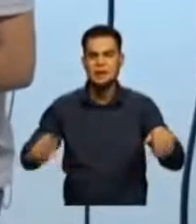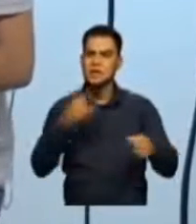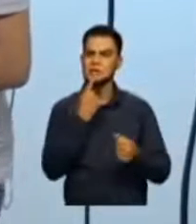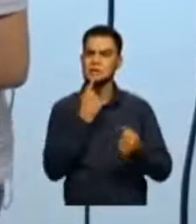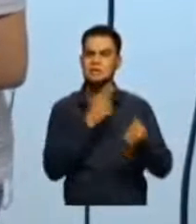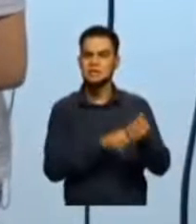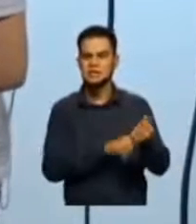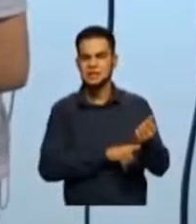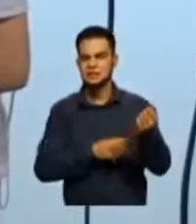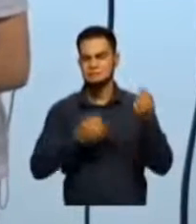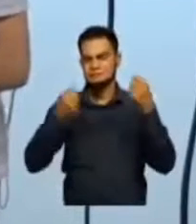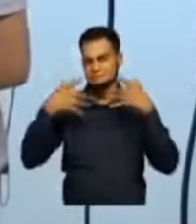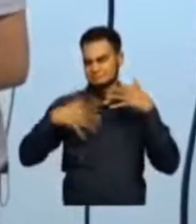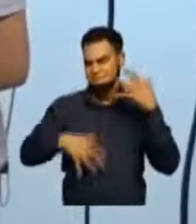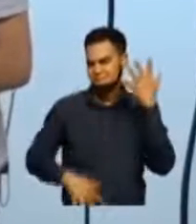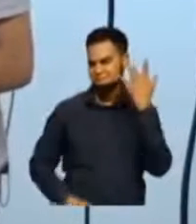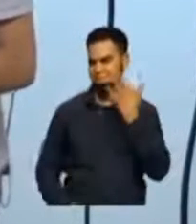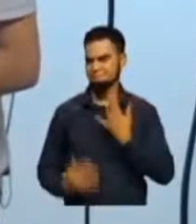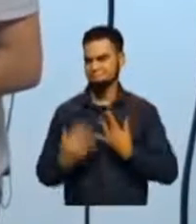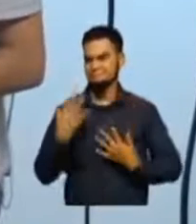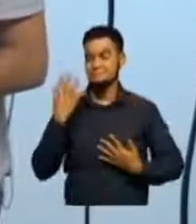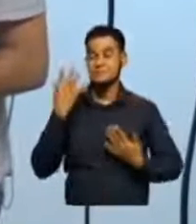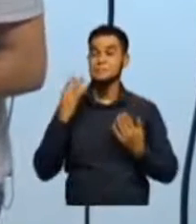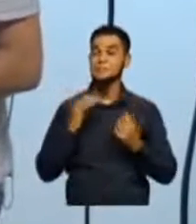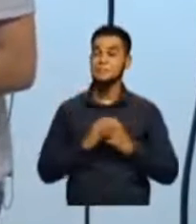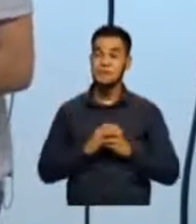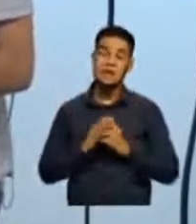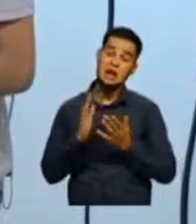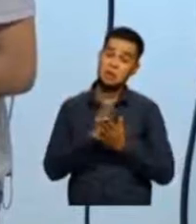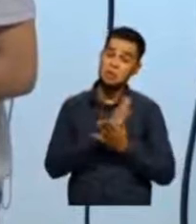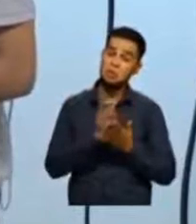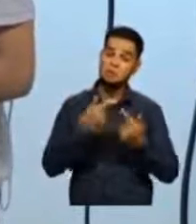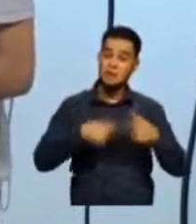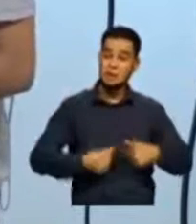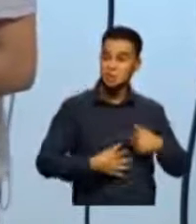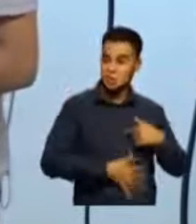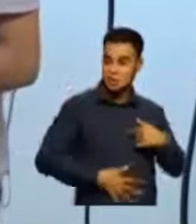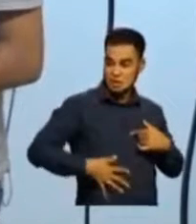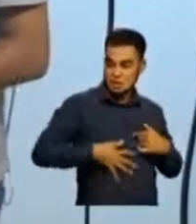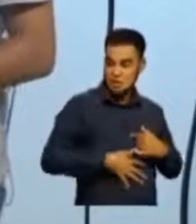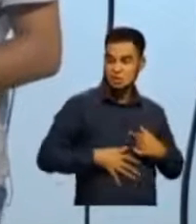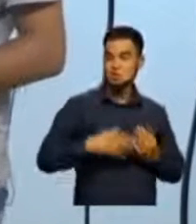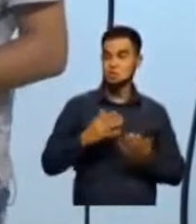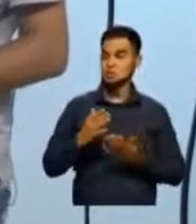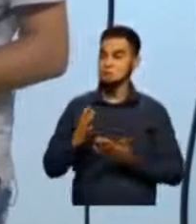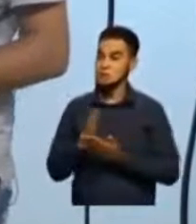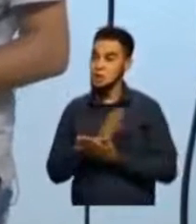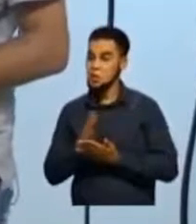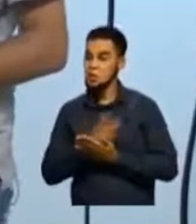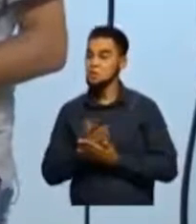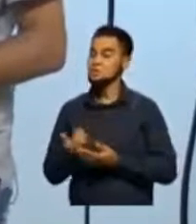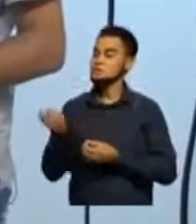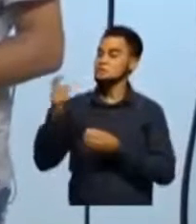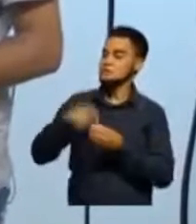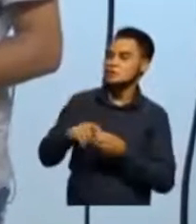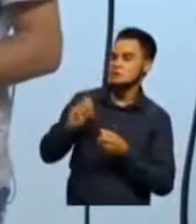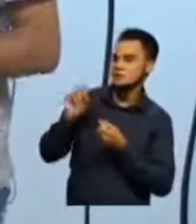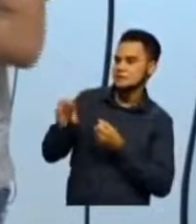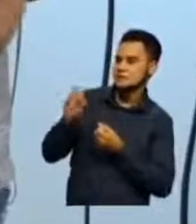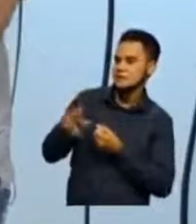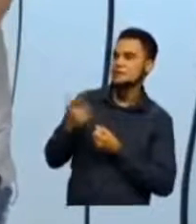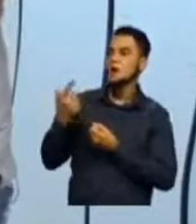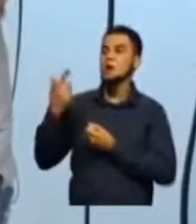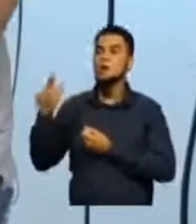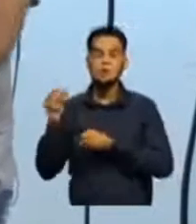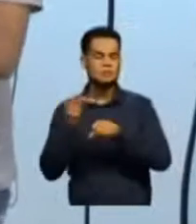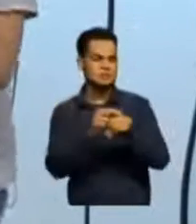isso, uns vão migrar para o intestino, vão migrar para o corpo, outros voltam a infectar outras